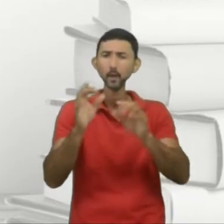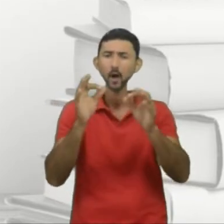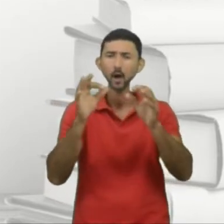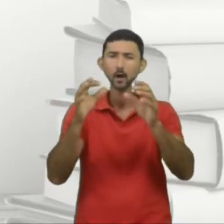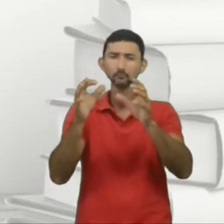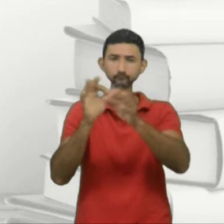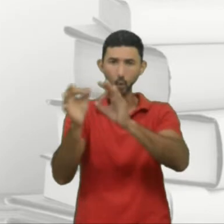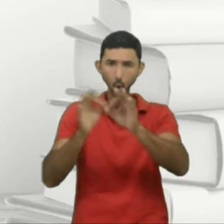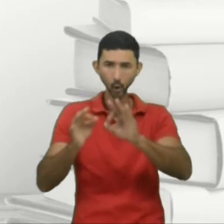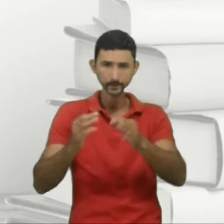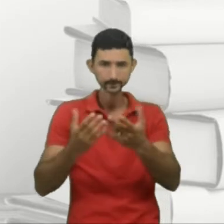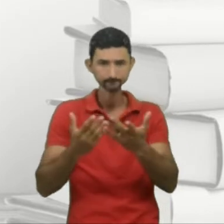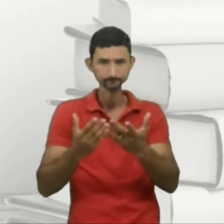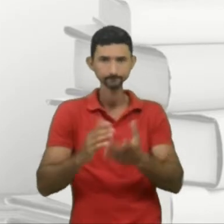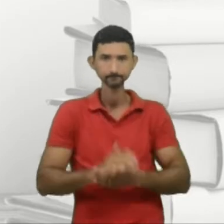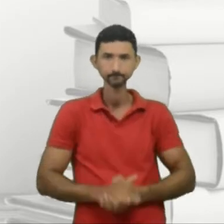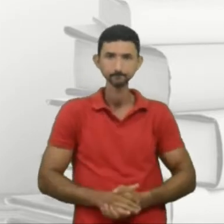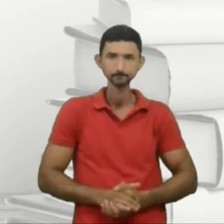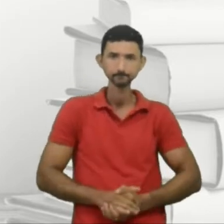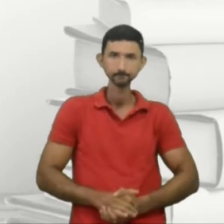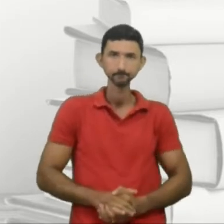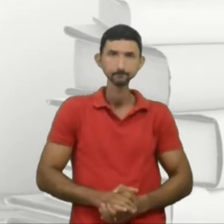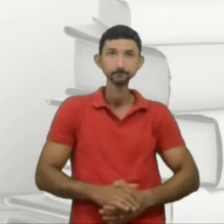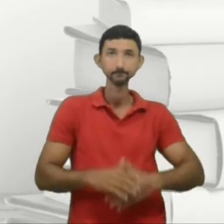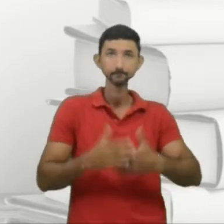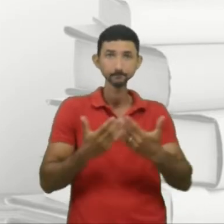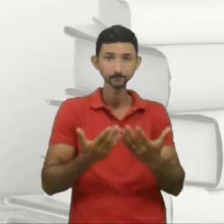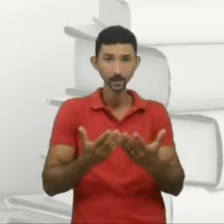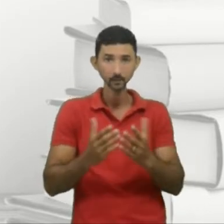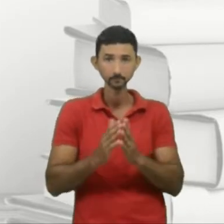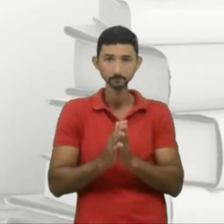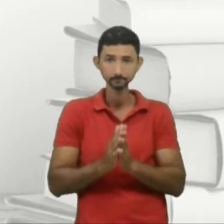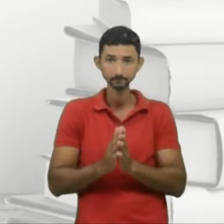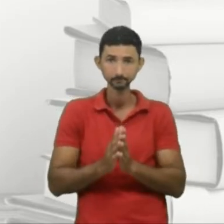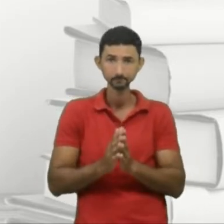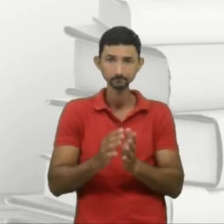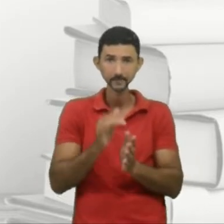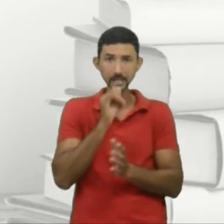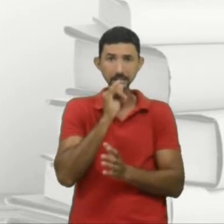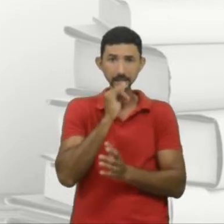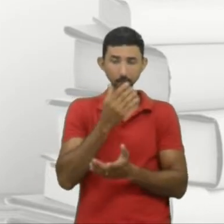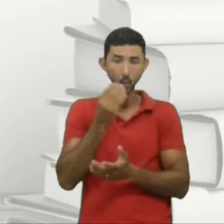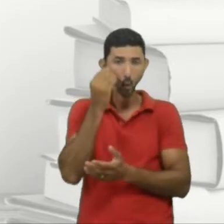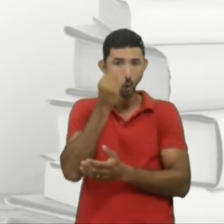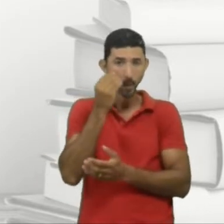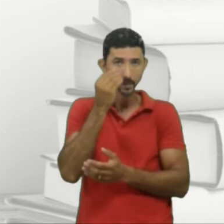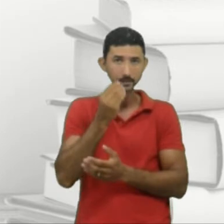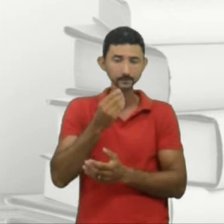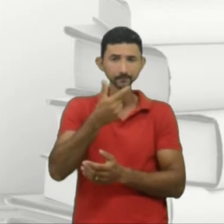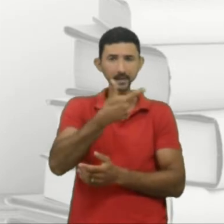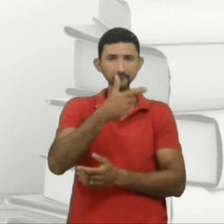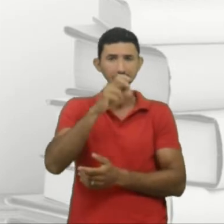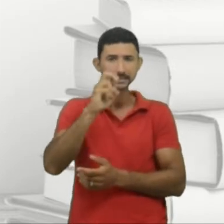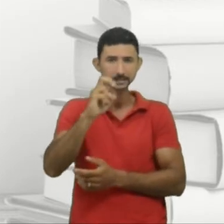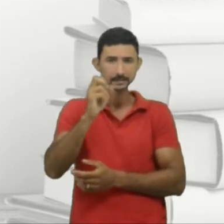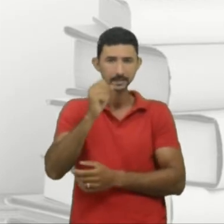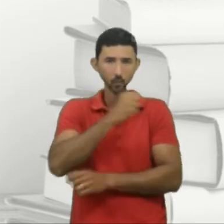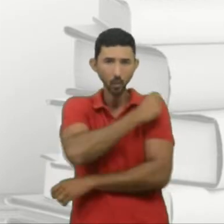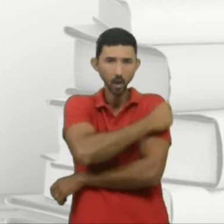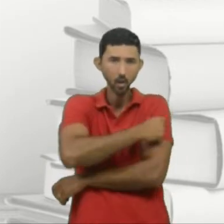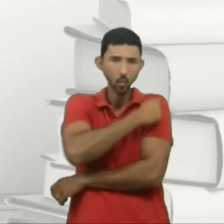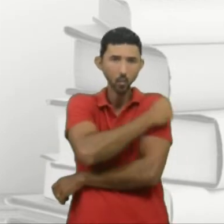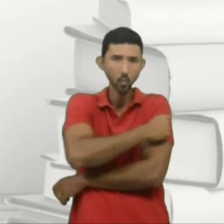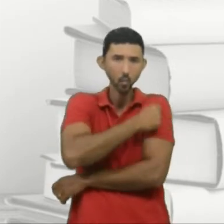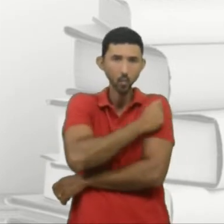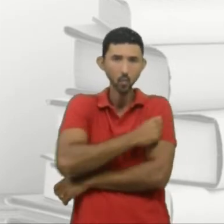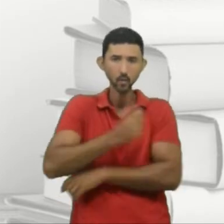formada? Bom, então vamos fazer a análise. 25 alunos, eu